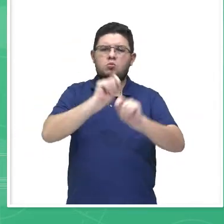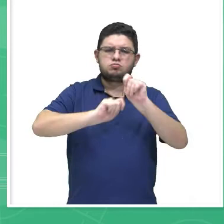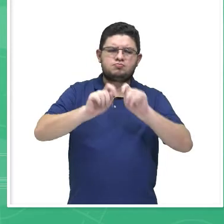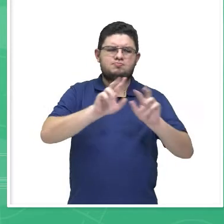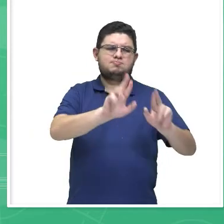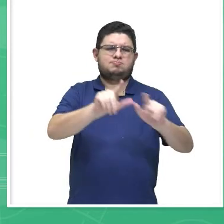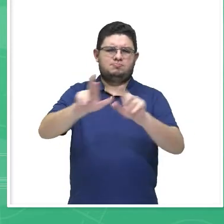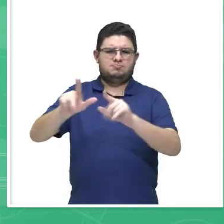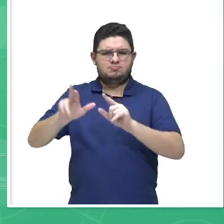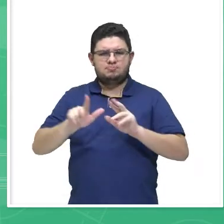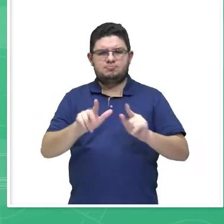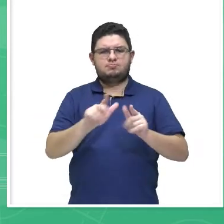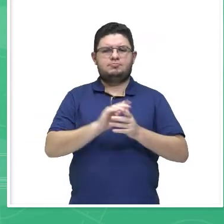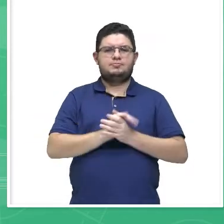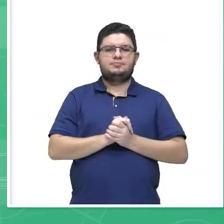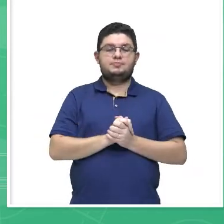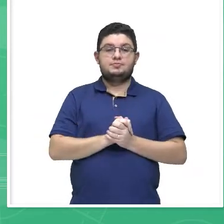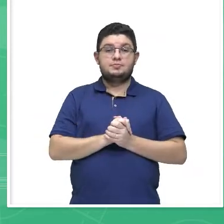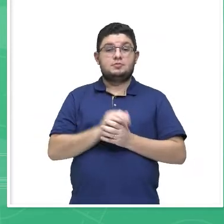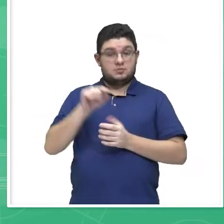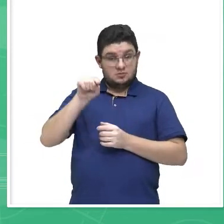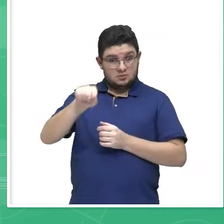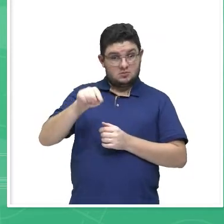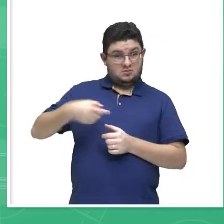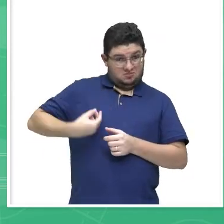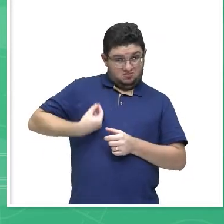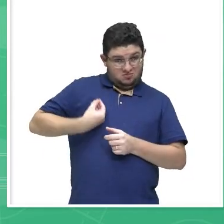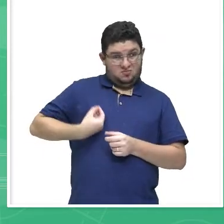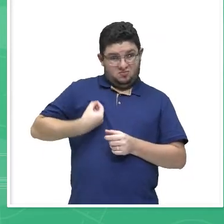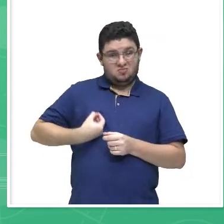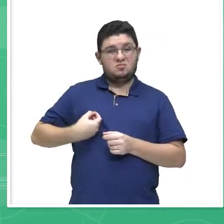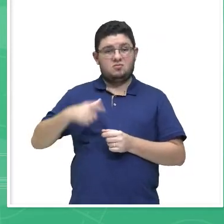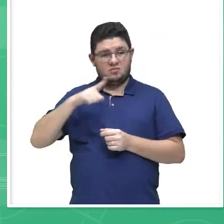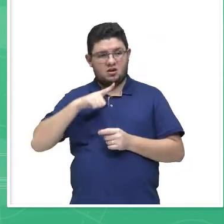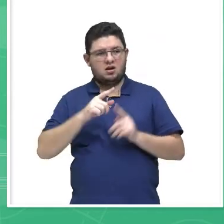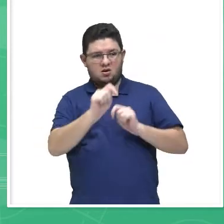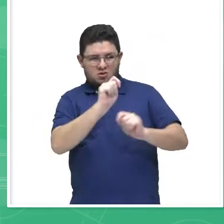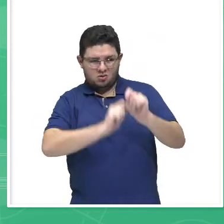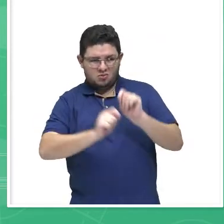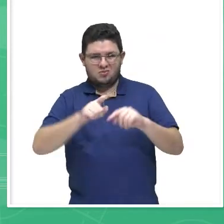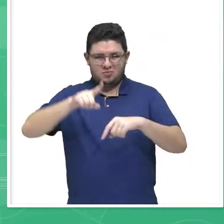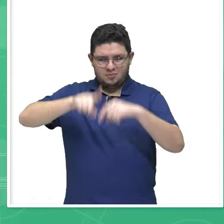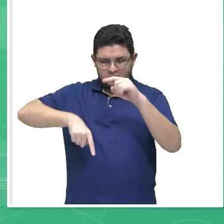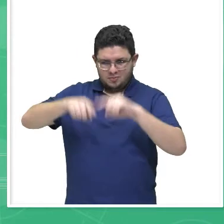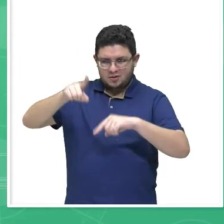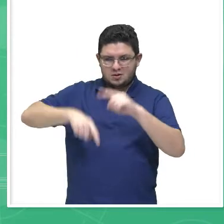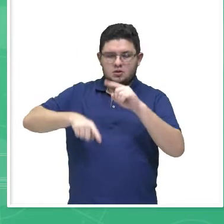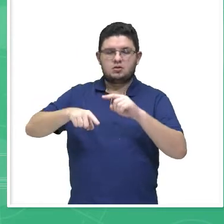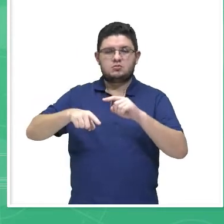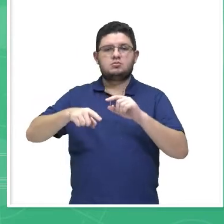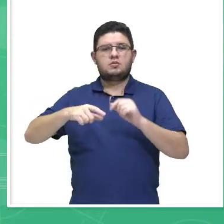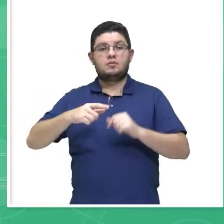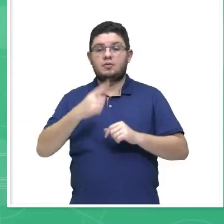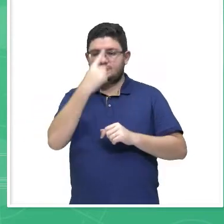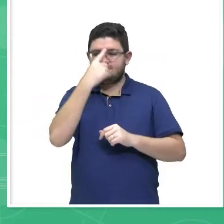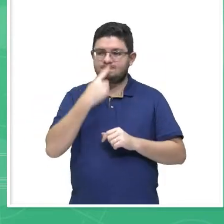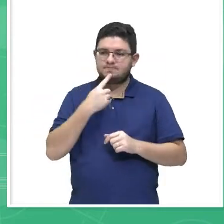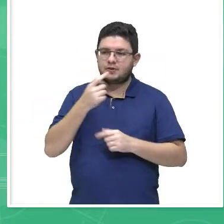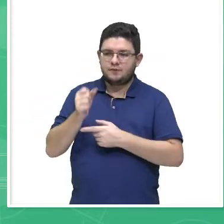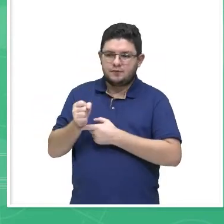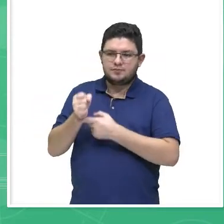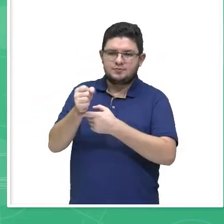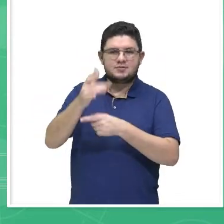essa realidade é que vai determinar este ou aquele sujeito. Então, a